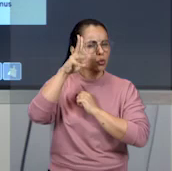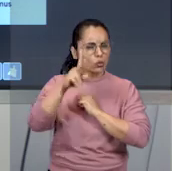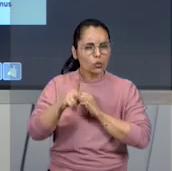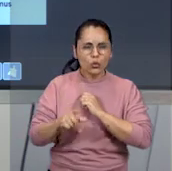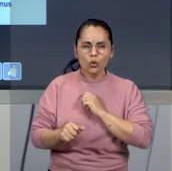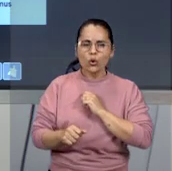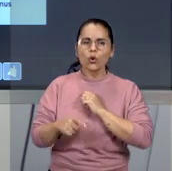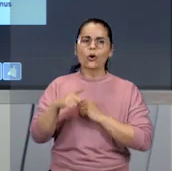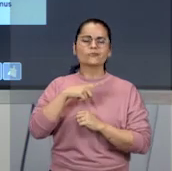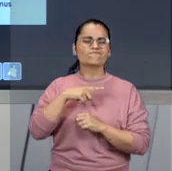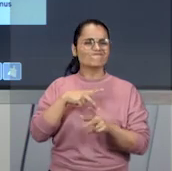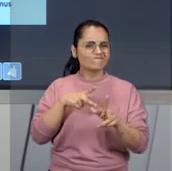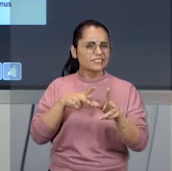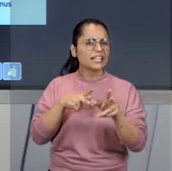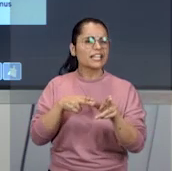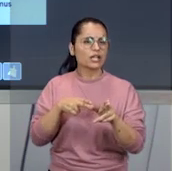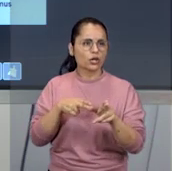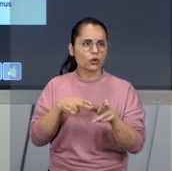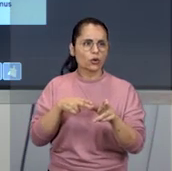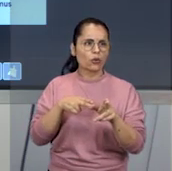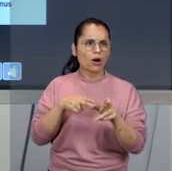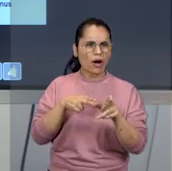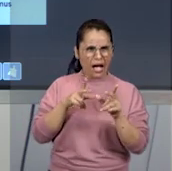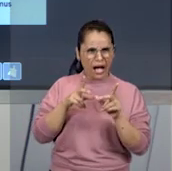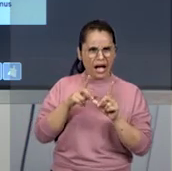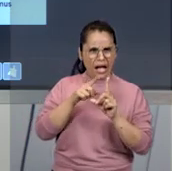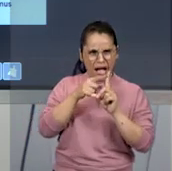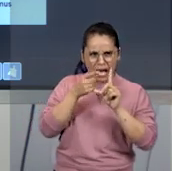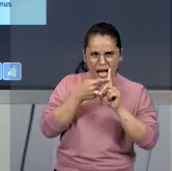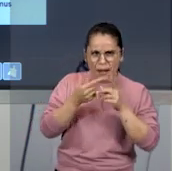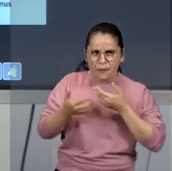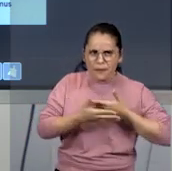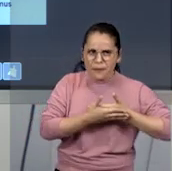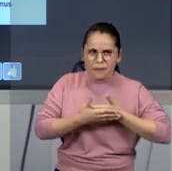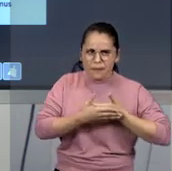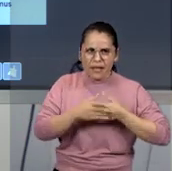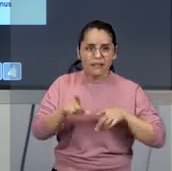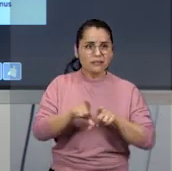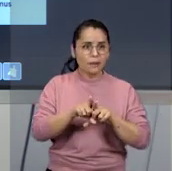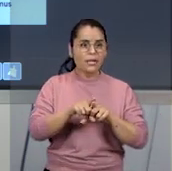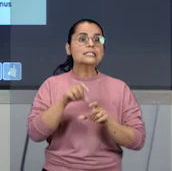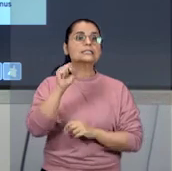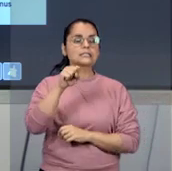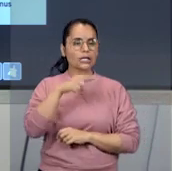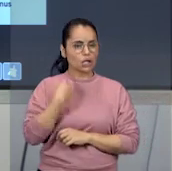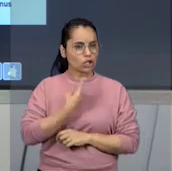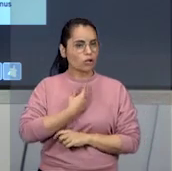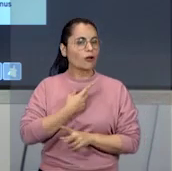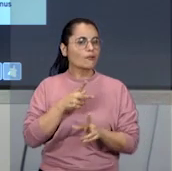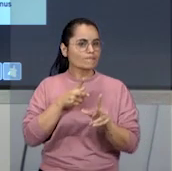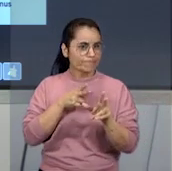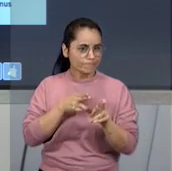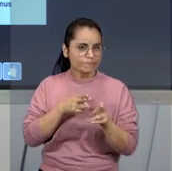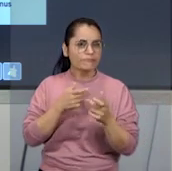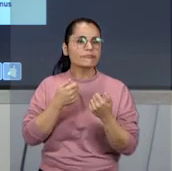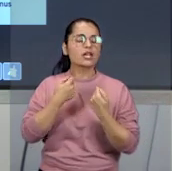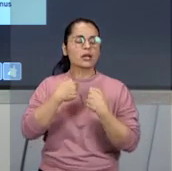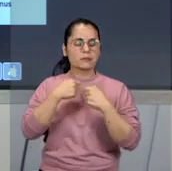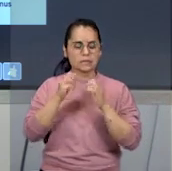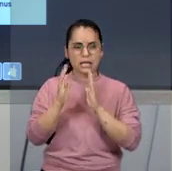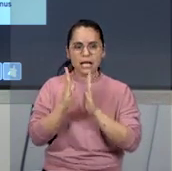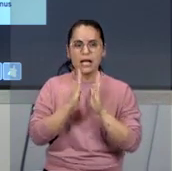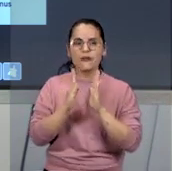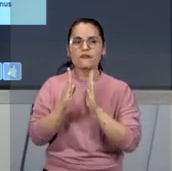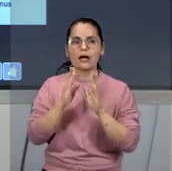esses seres têm que ter. Uai, até um feto, um bebê, sim. Nós passamos por várias fases aí e temos uma fase que